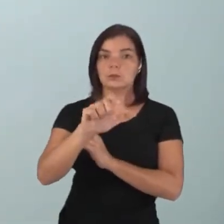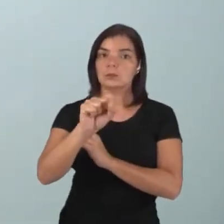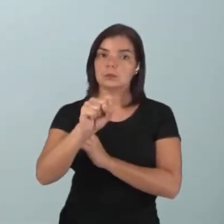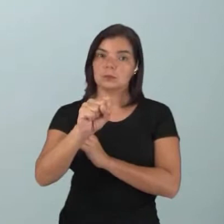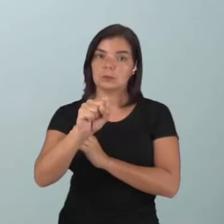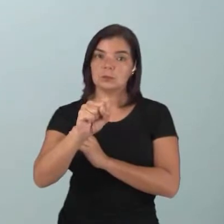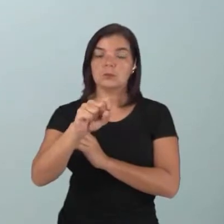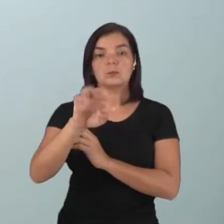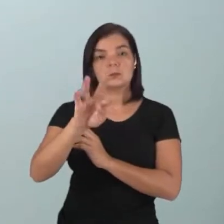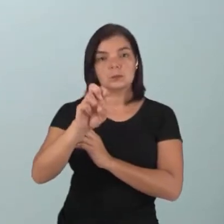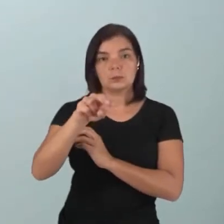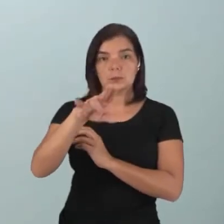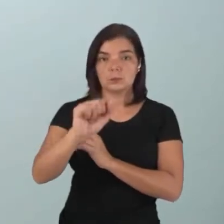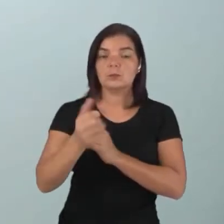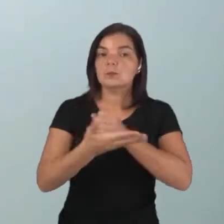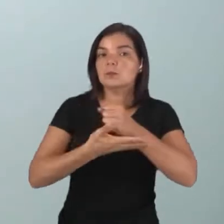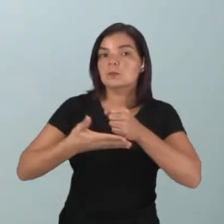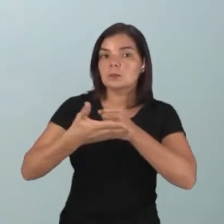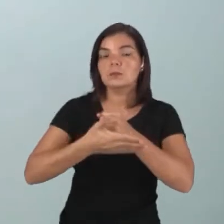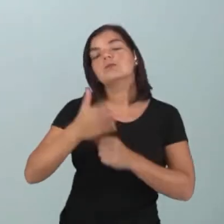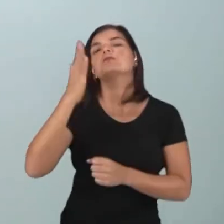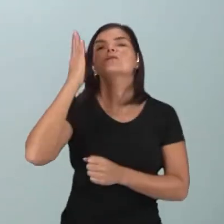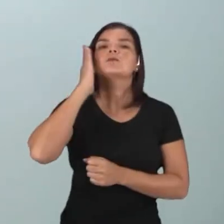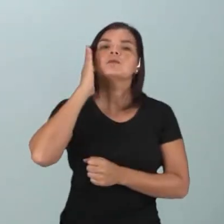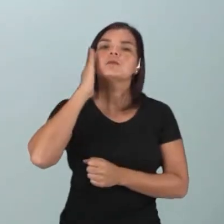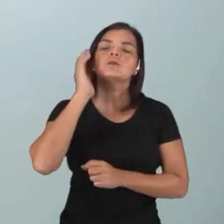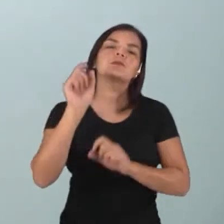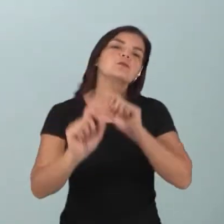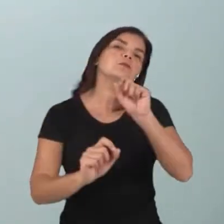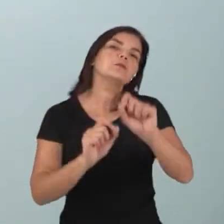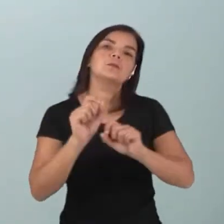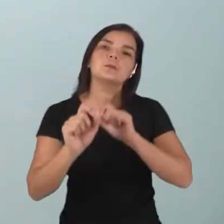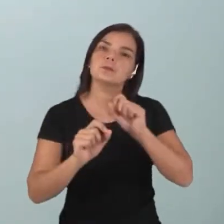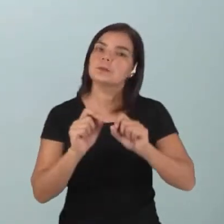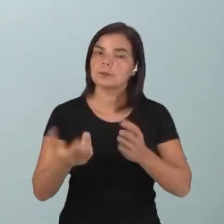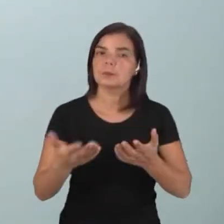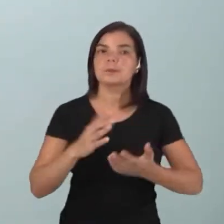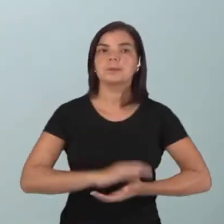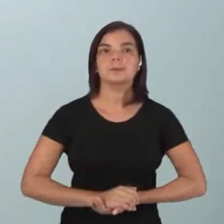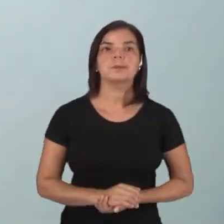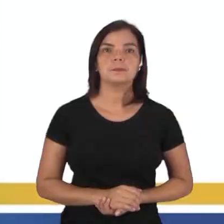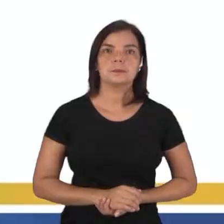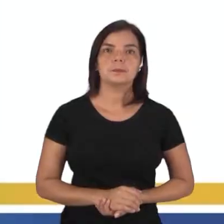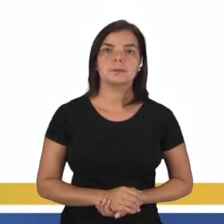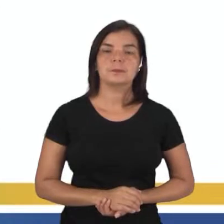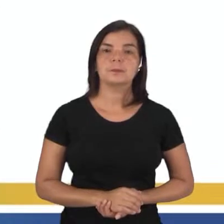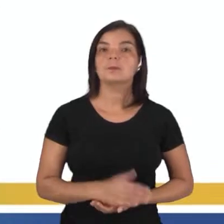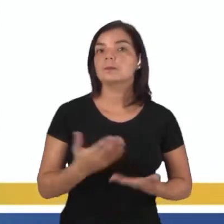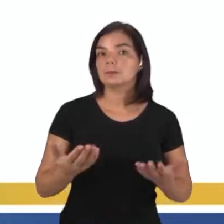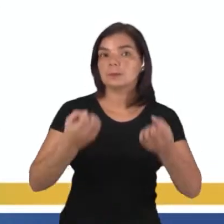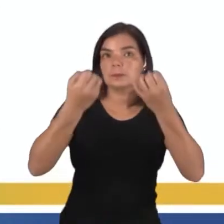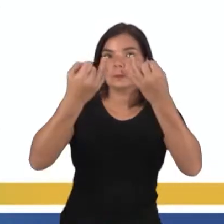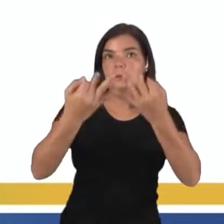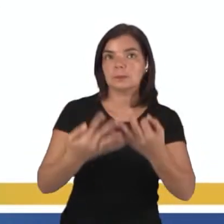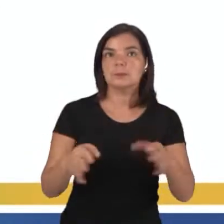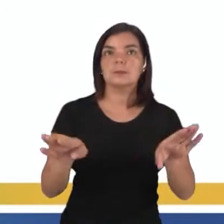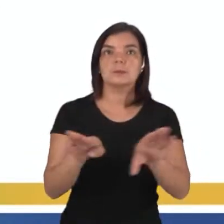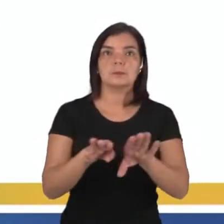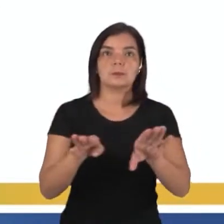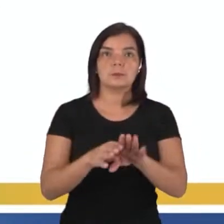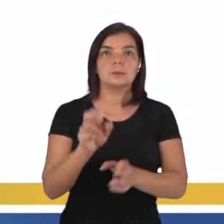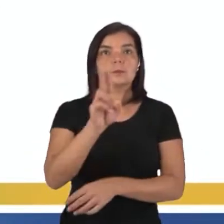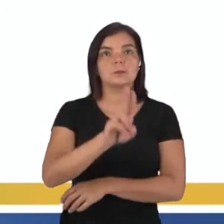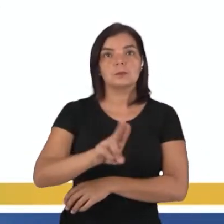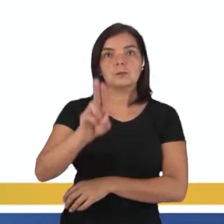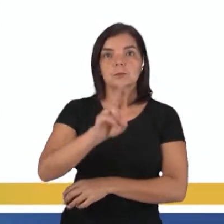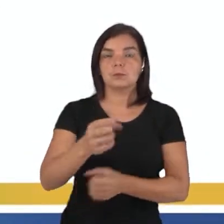como base, né? Então a gente vai entender o que é essa base, o que é a calistenia. Vamos lá. A definição da calistenia